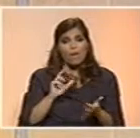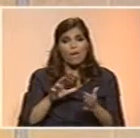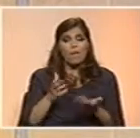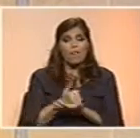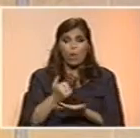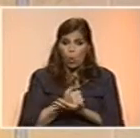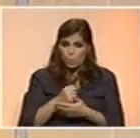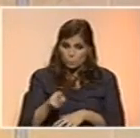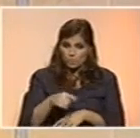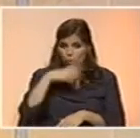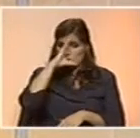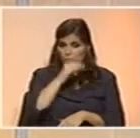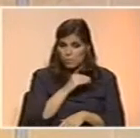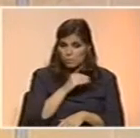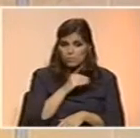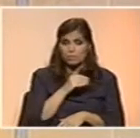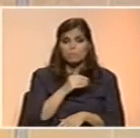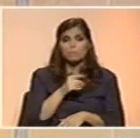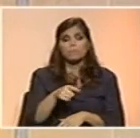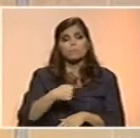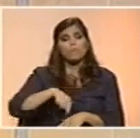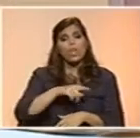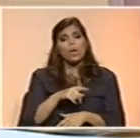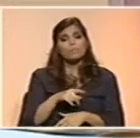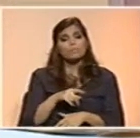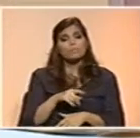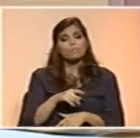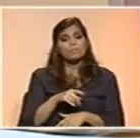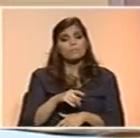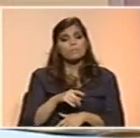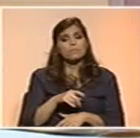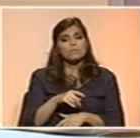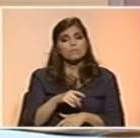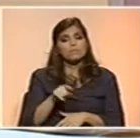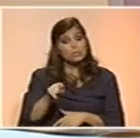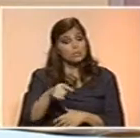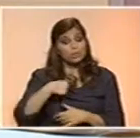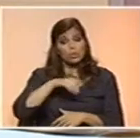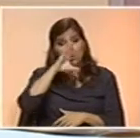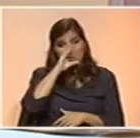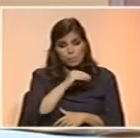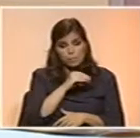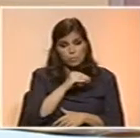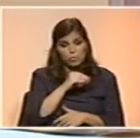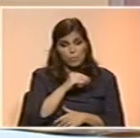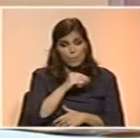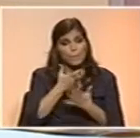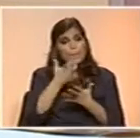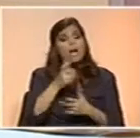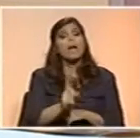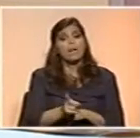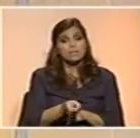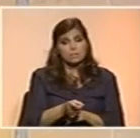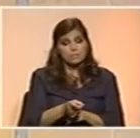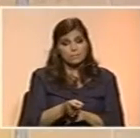Se a grande maior parte da população do mundo fosse vegetariana, nós, não saberíamos nós, qual é o impacto. O que nós sabemos é que para produzir... Sim, mas o que nós